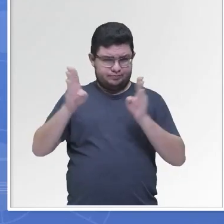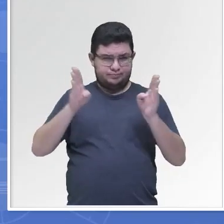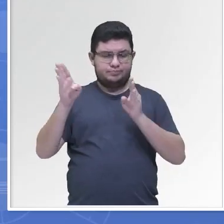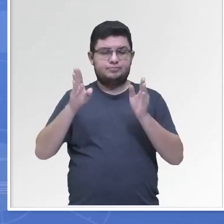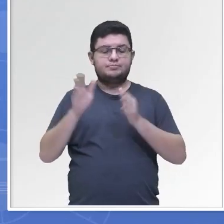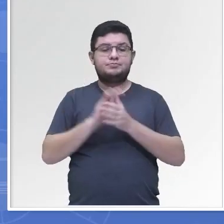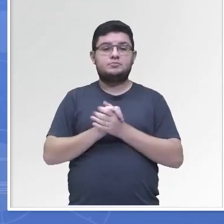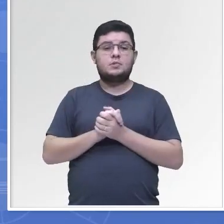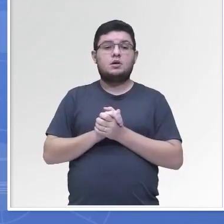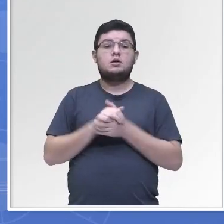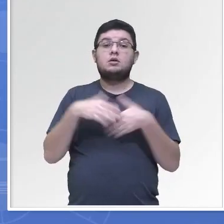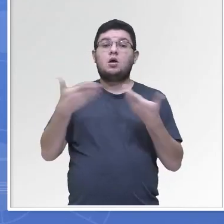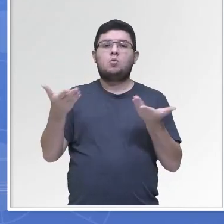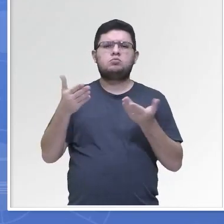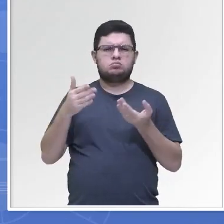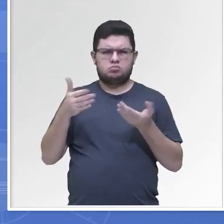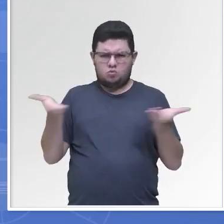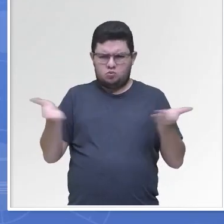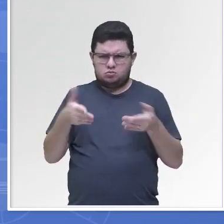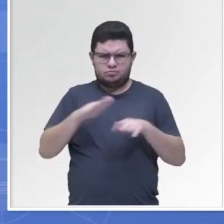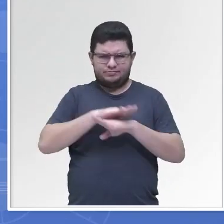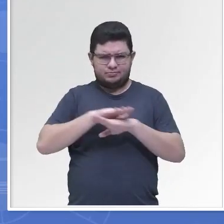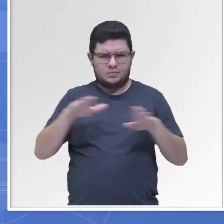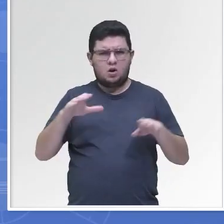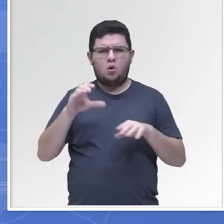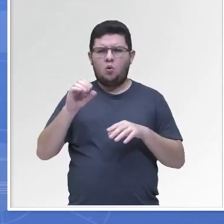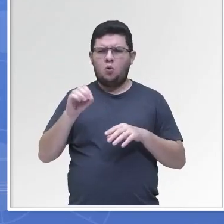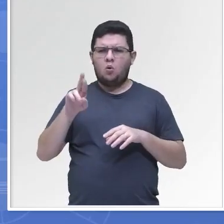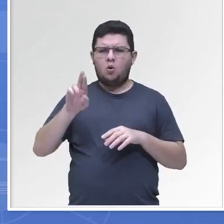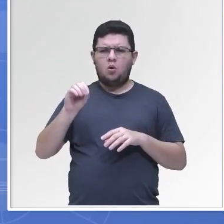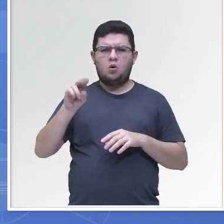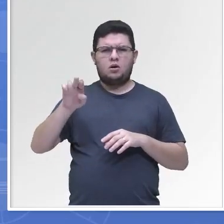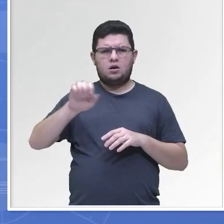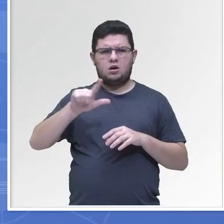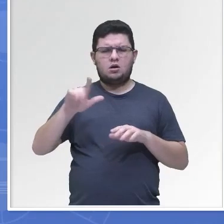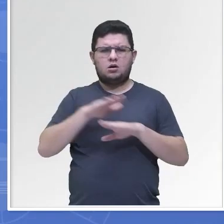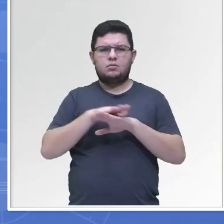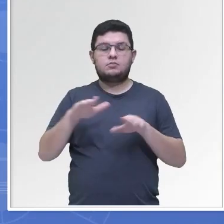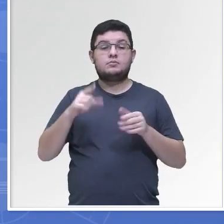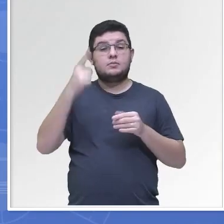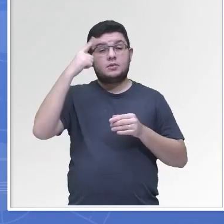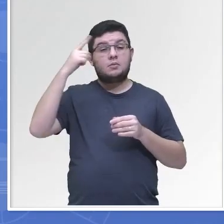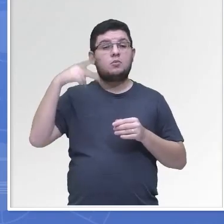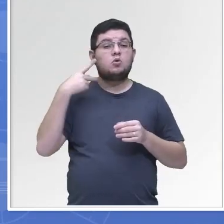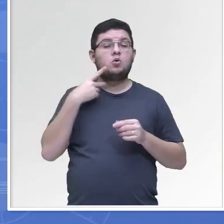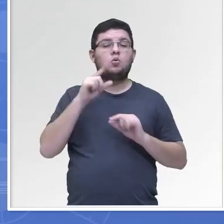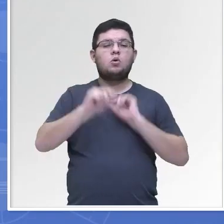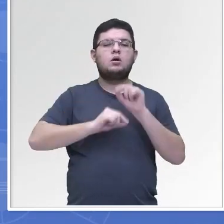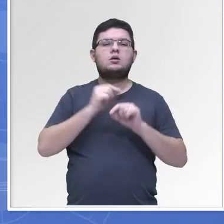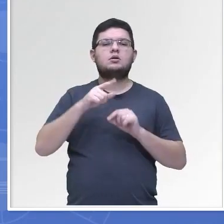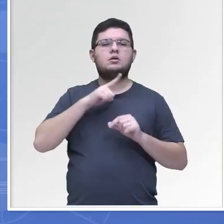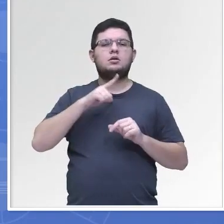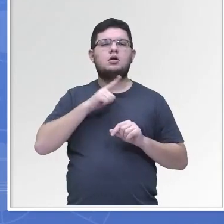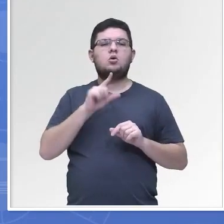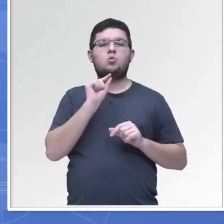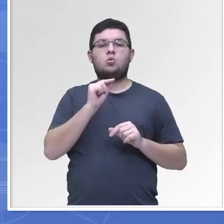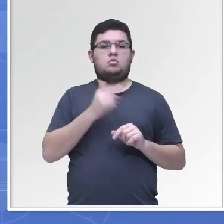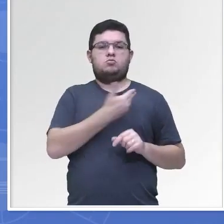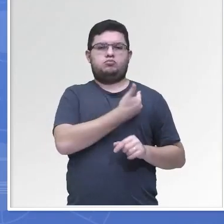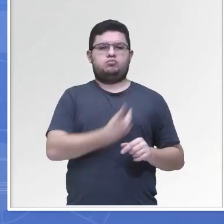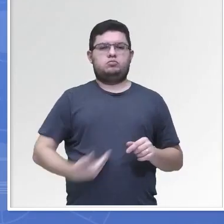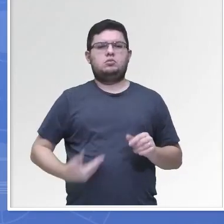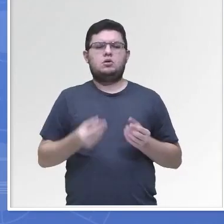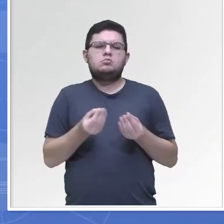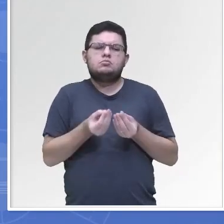nós percebemos? Quem aí conhece aquele candidato que diz: mas eu posso oferecer isso aqui em troca de voto, eu